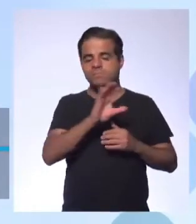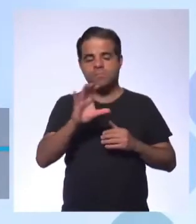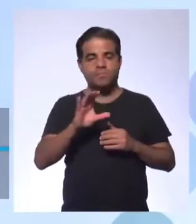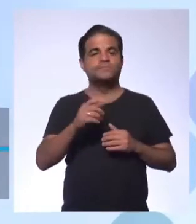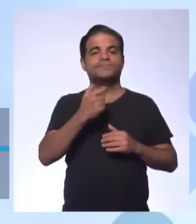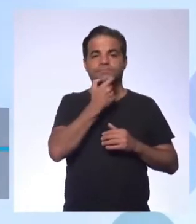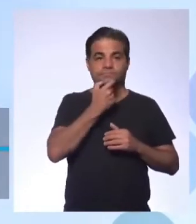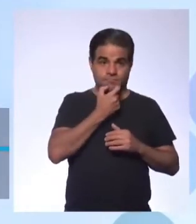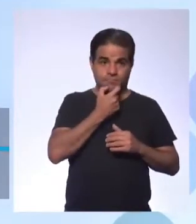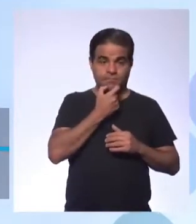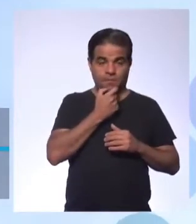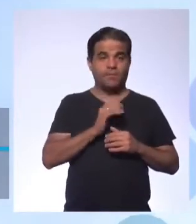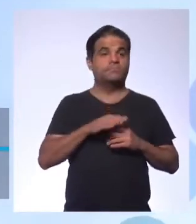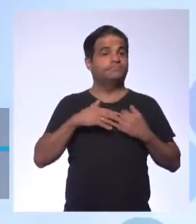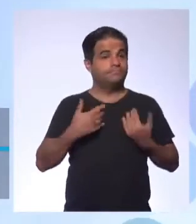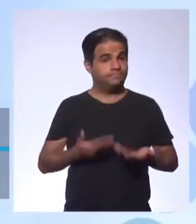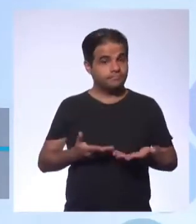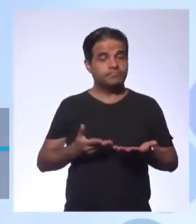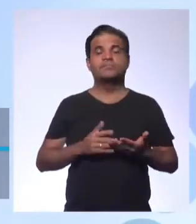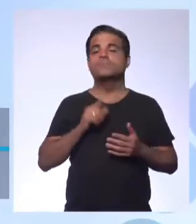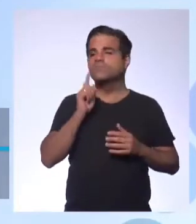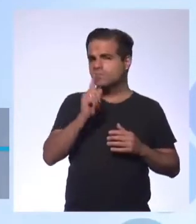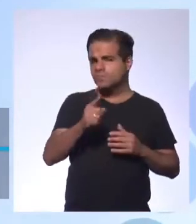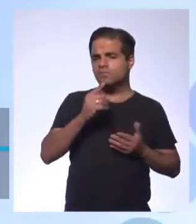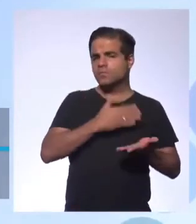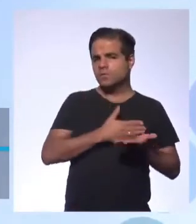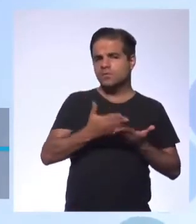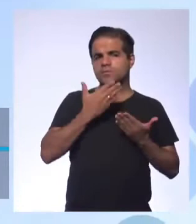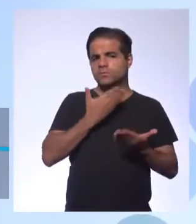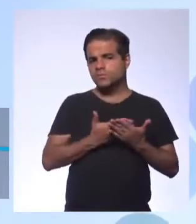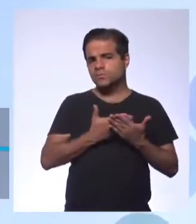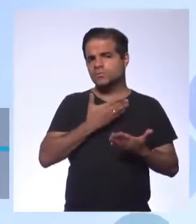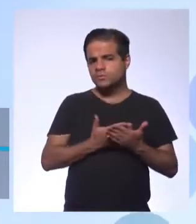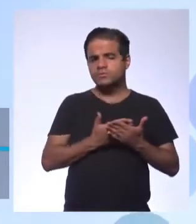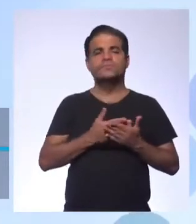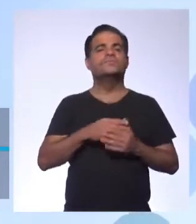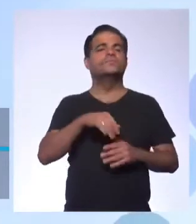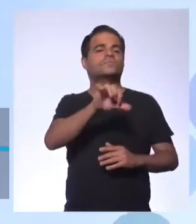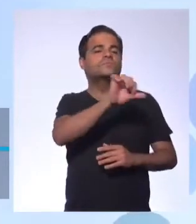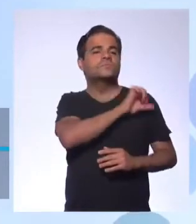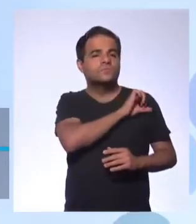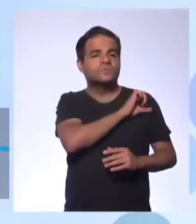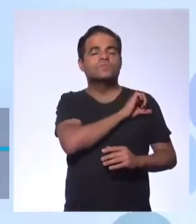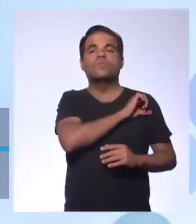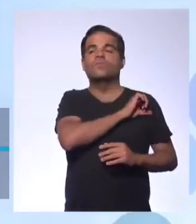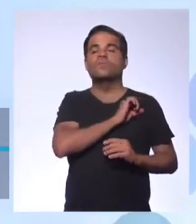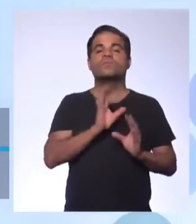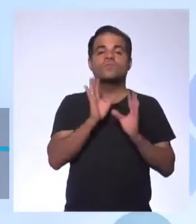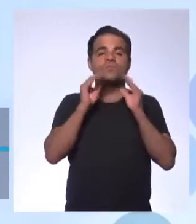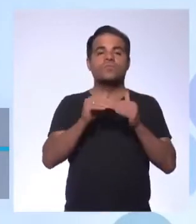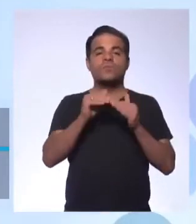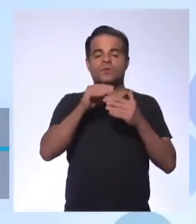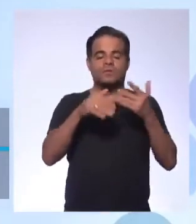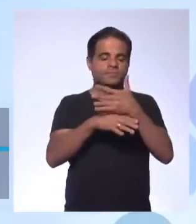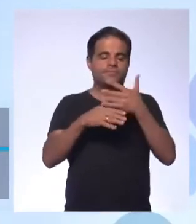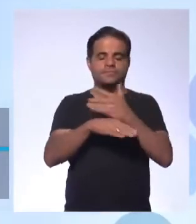e Inglaterra. Sobretudo, quando vocês começarem a estudar lá no 9º ano, a Conferência de